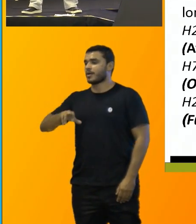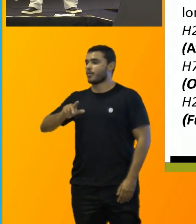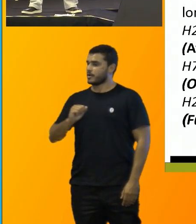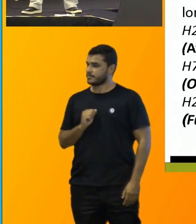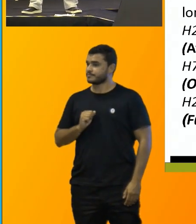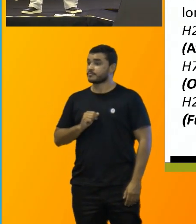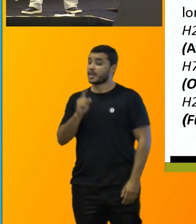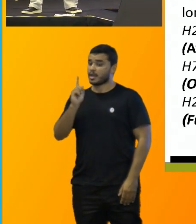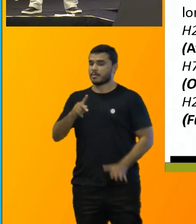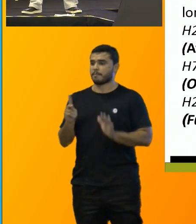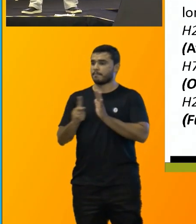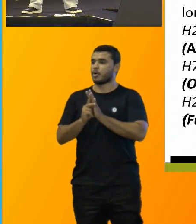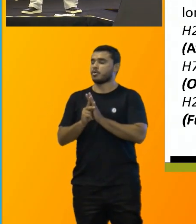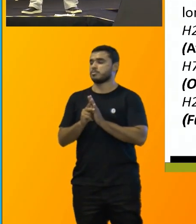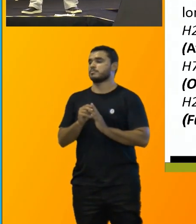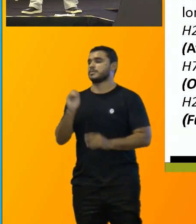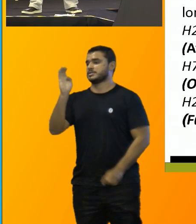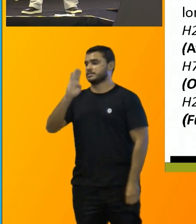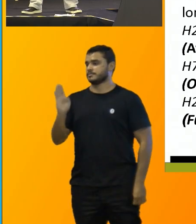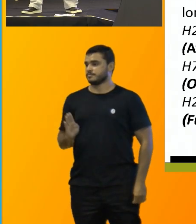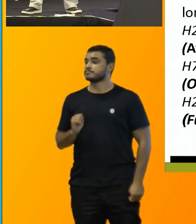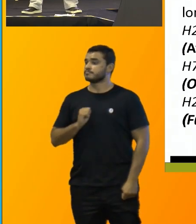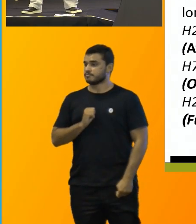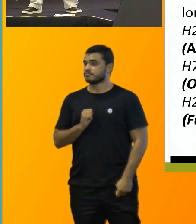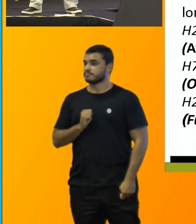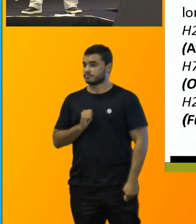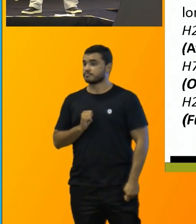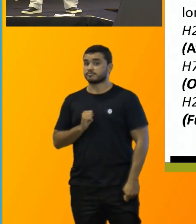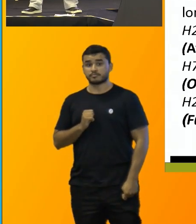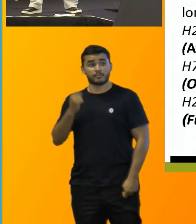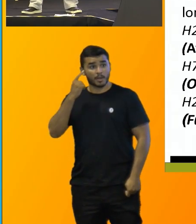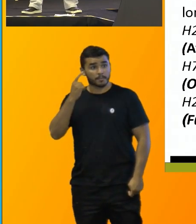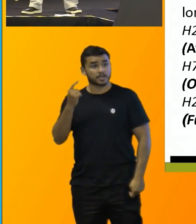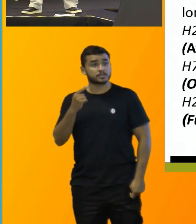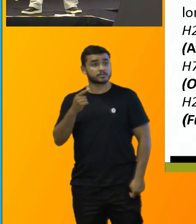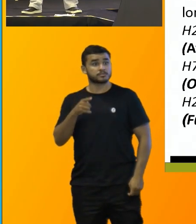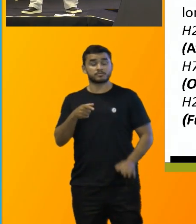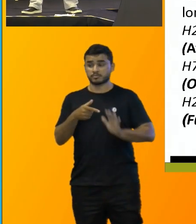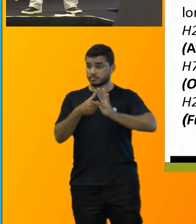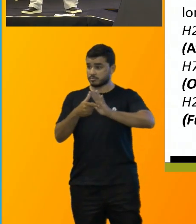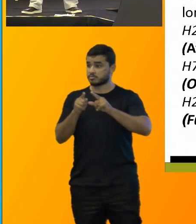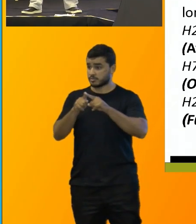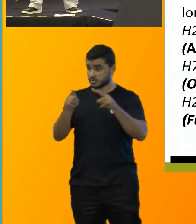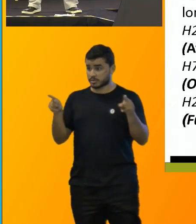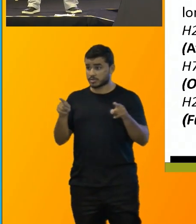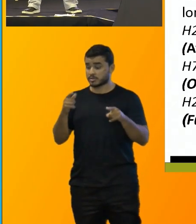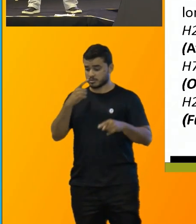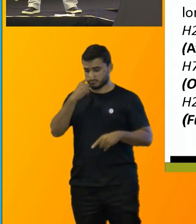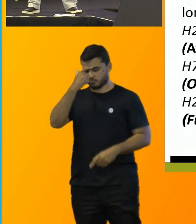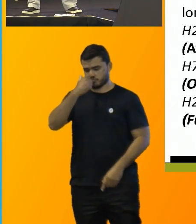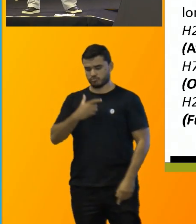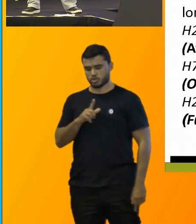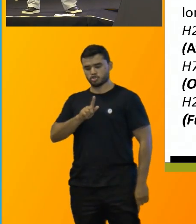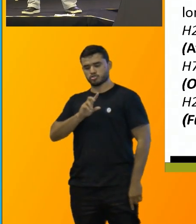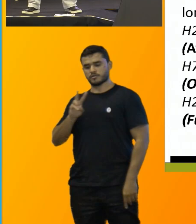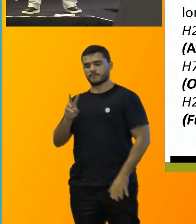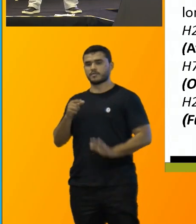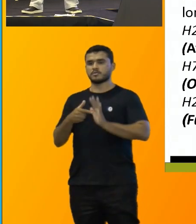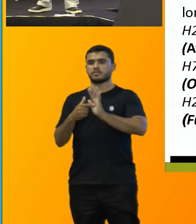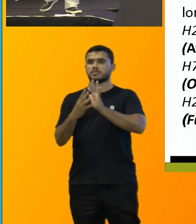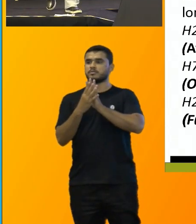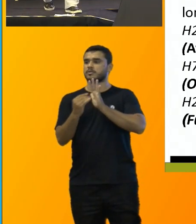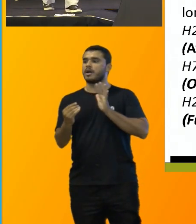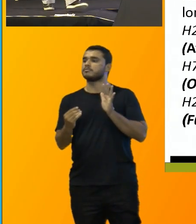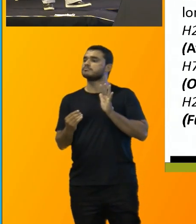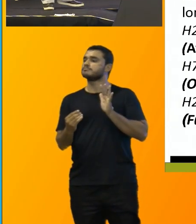brasileiro. E quem é a personificação do poder do brasileiro naquele momento? Ele. Olha a habilidade que esse